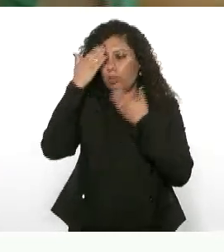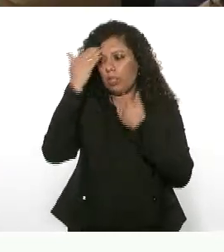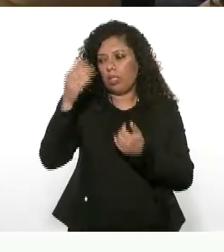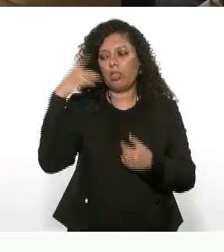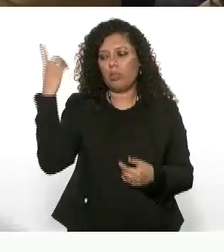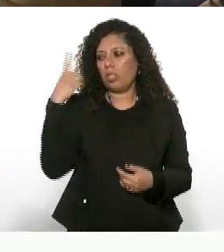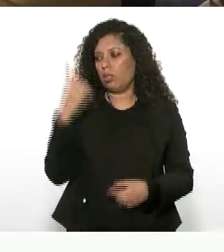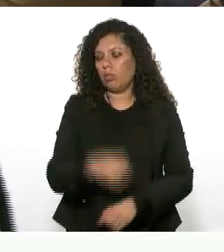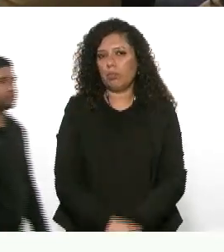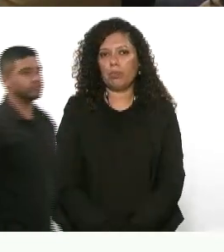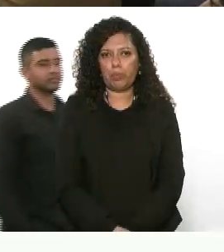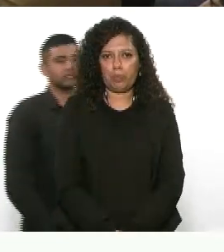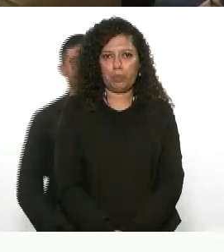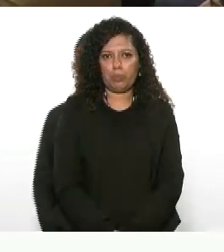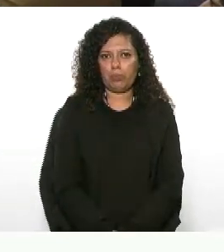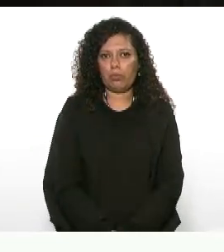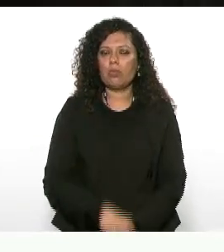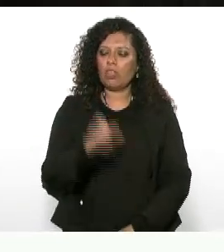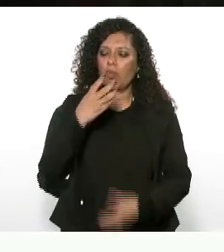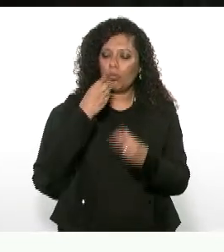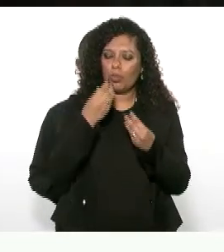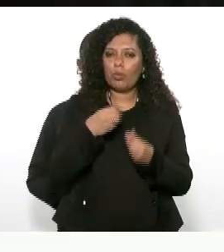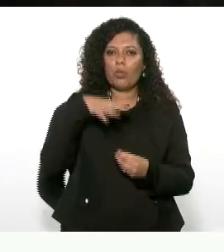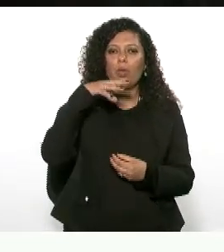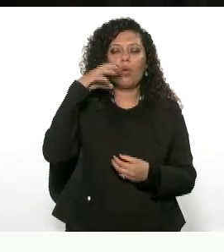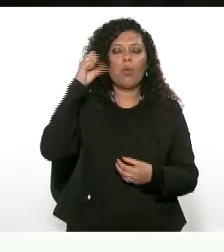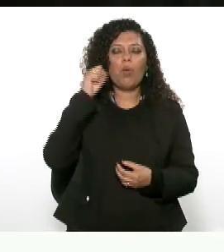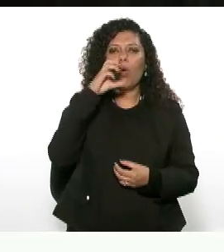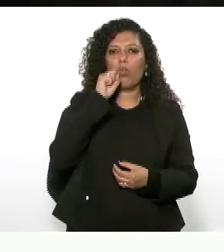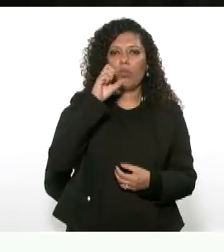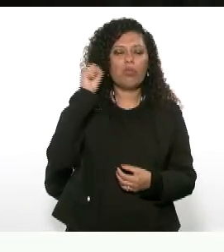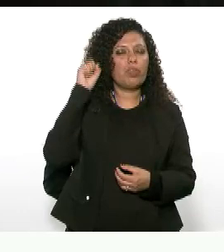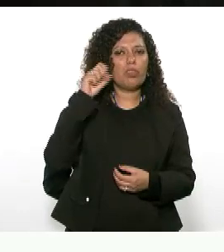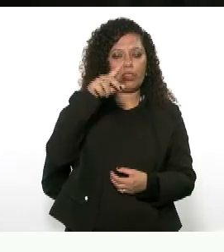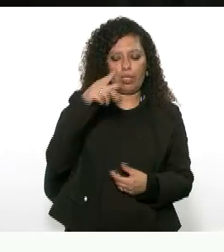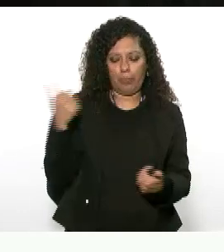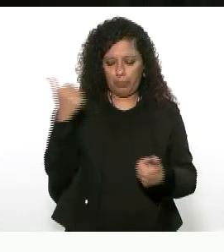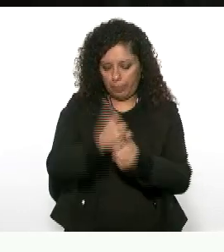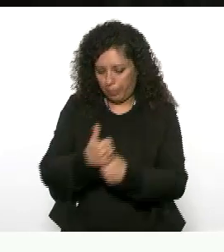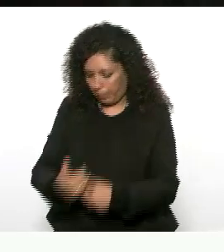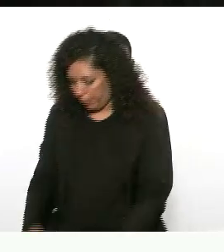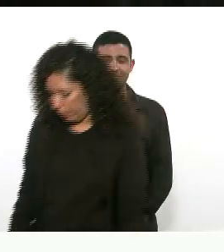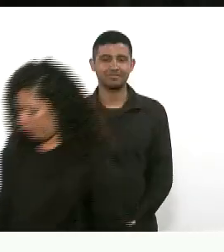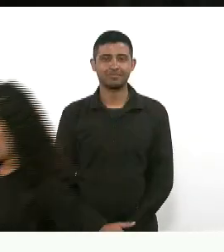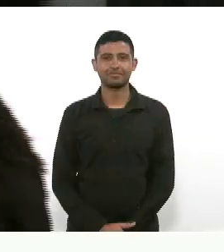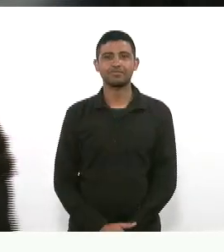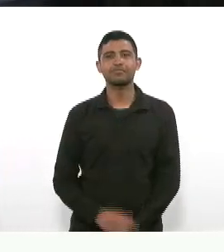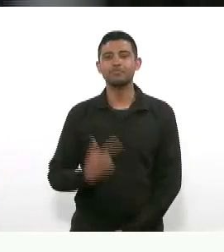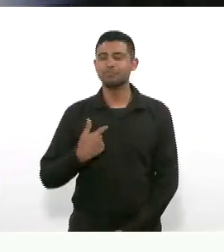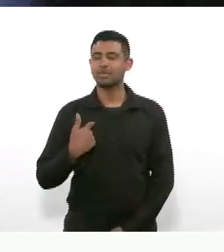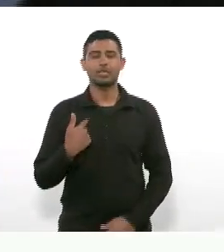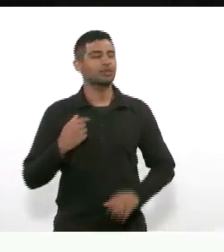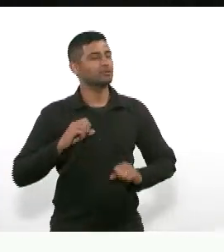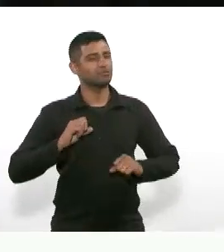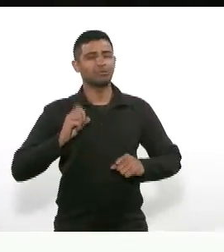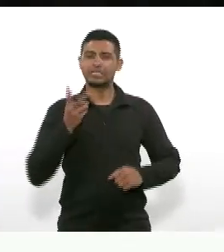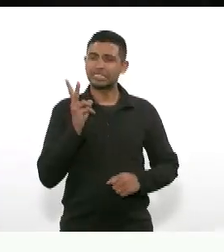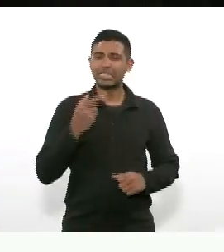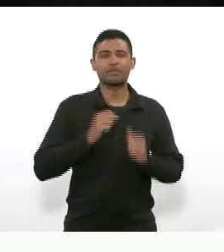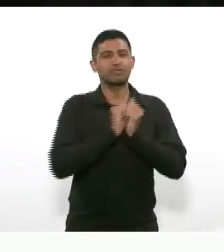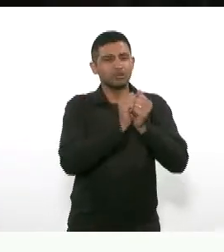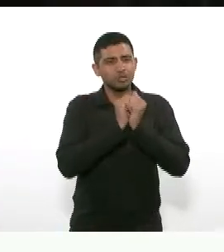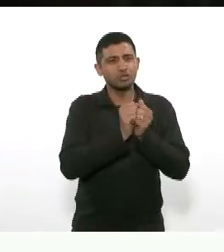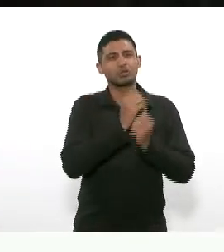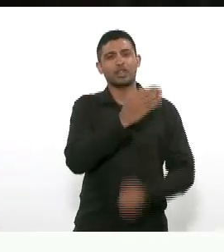deputado. Márcia, é sempre muito bom te ouvir. Só quero te dizer o seguinte: o meu lado é do povo do Estado do Rio de Janeiro, o meu lado é da